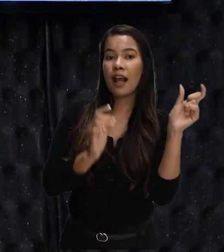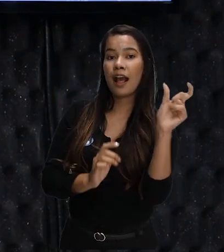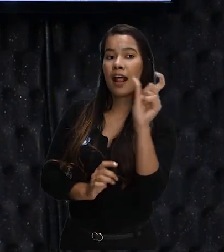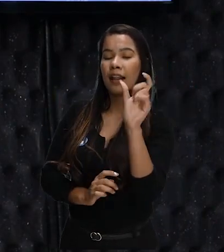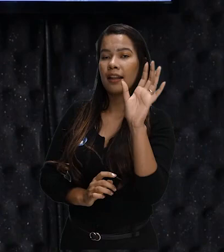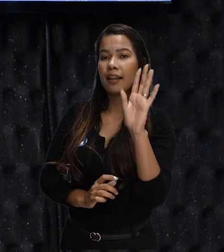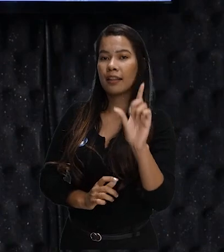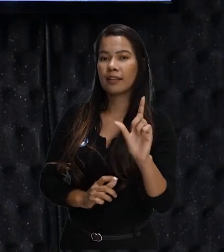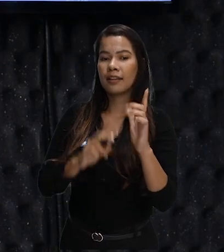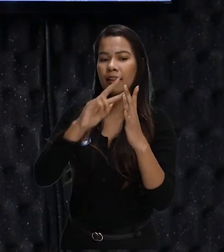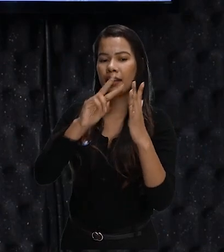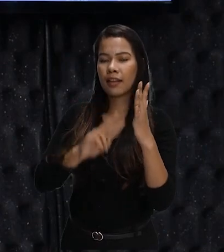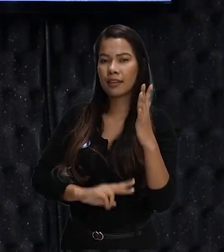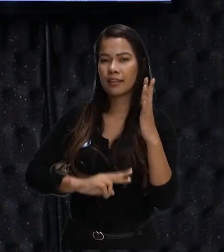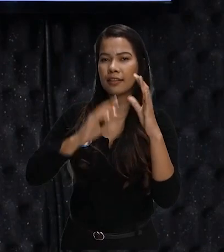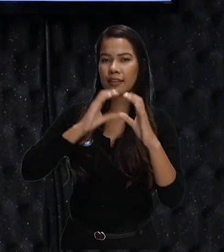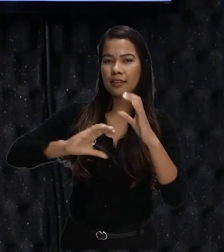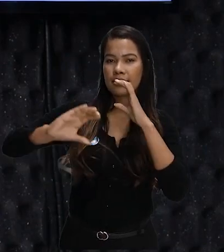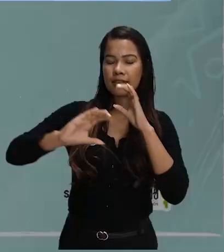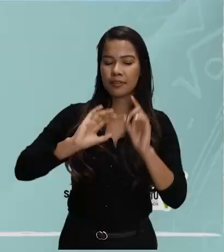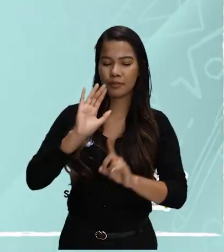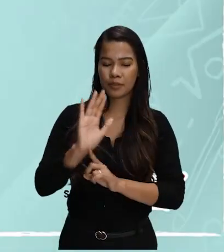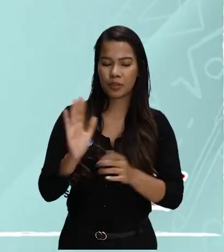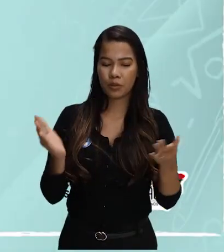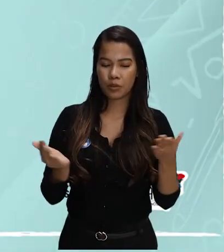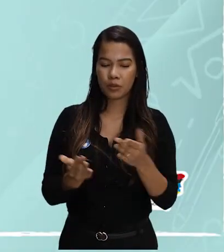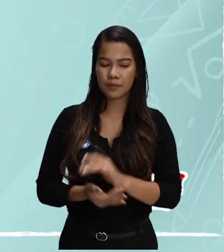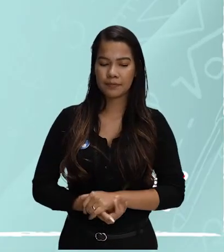desta canção que eu trouxe para vocês.